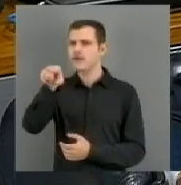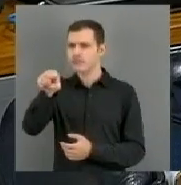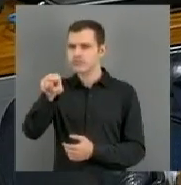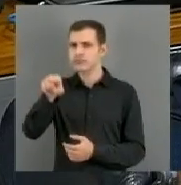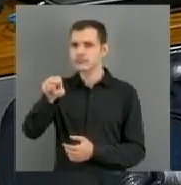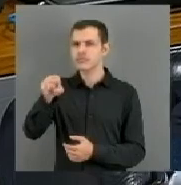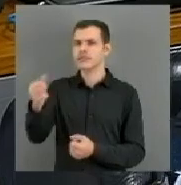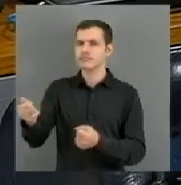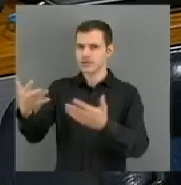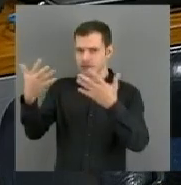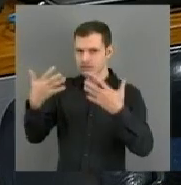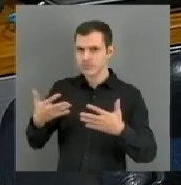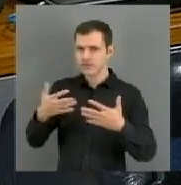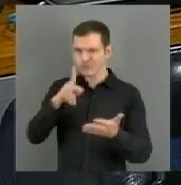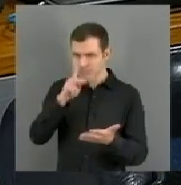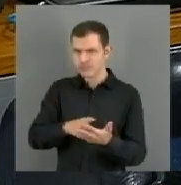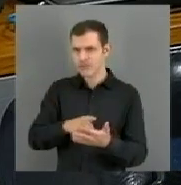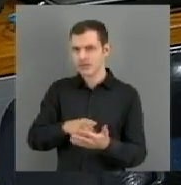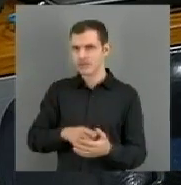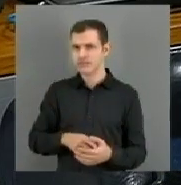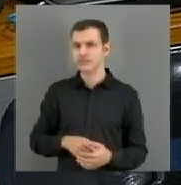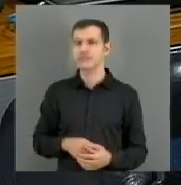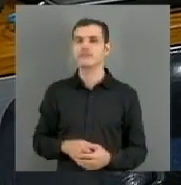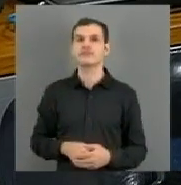referir? Essa é a primeira pergunta, senhor presidente.